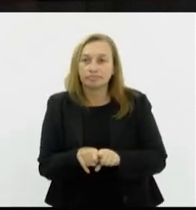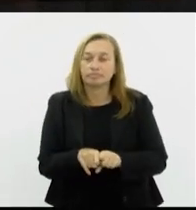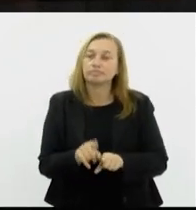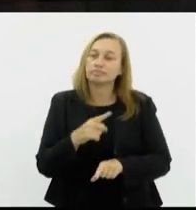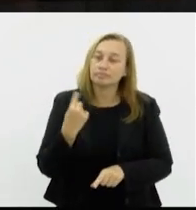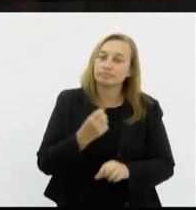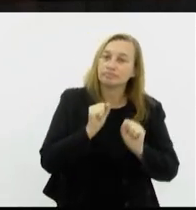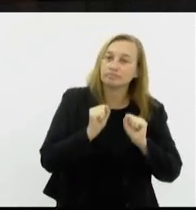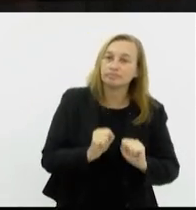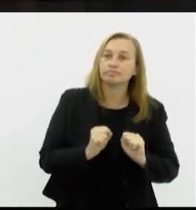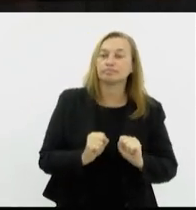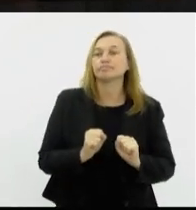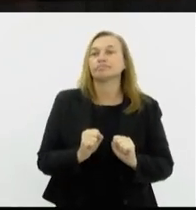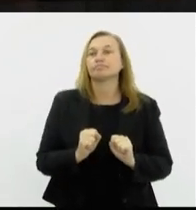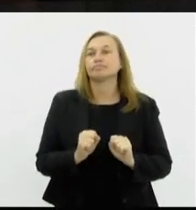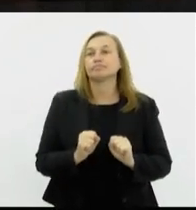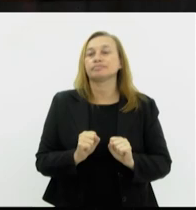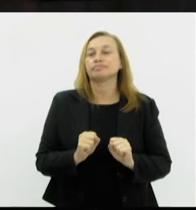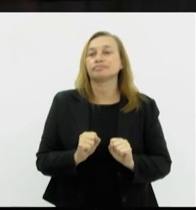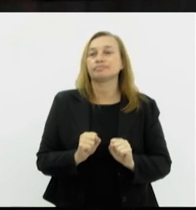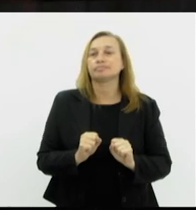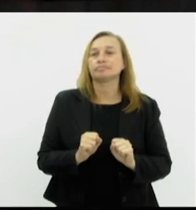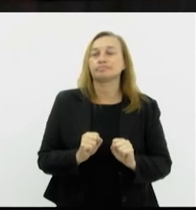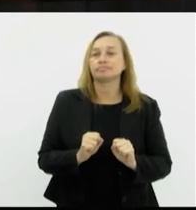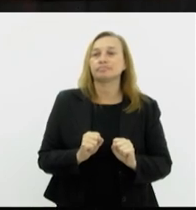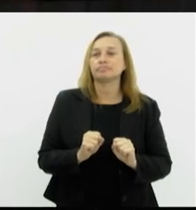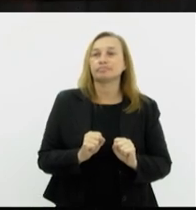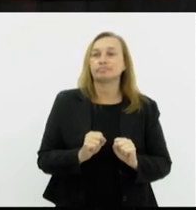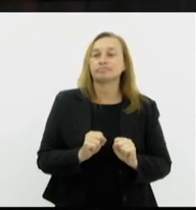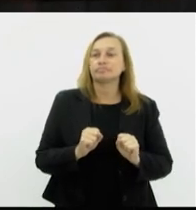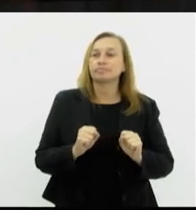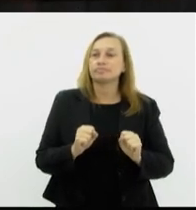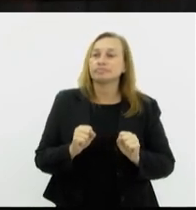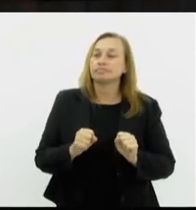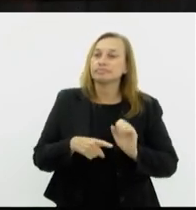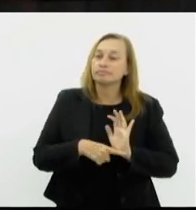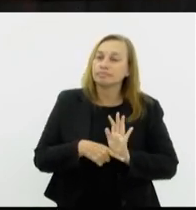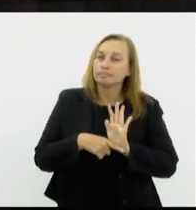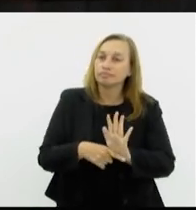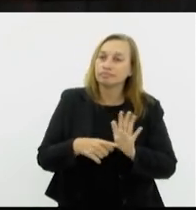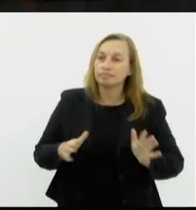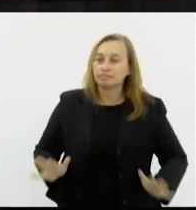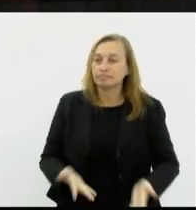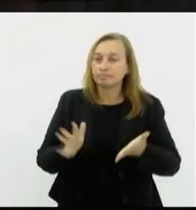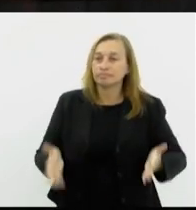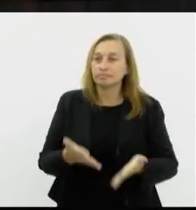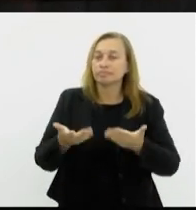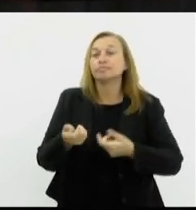nós possamos fomentar, através dessas iniciativas, também a